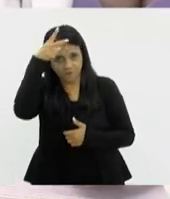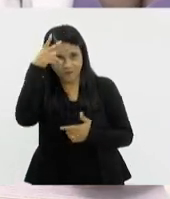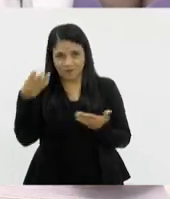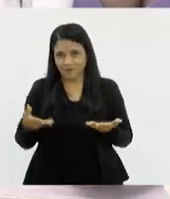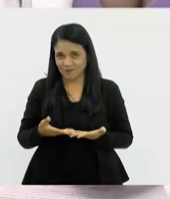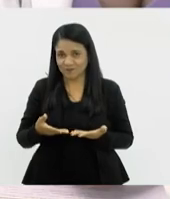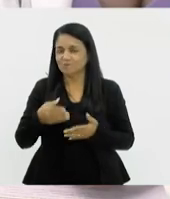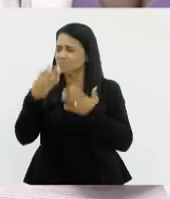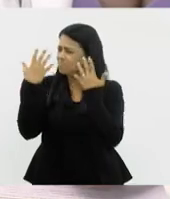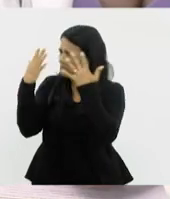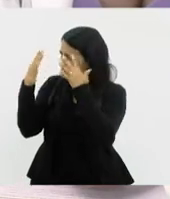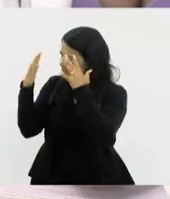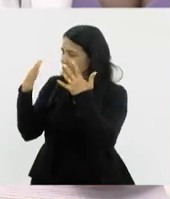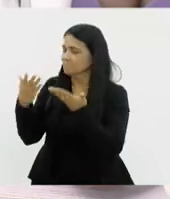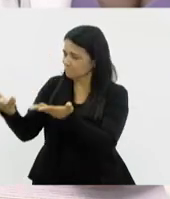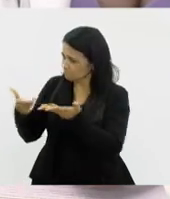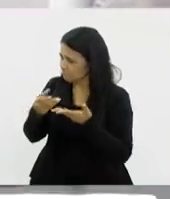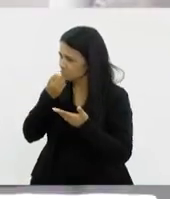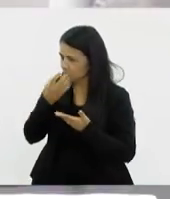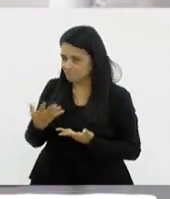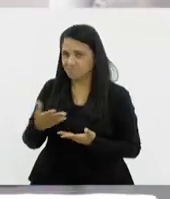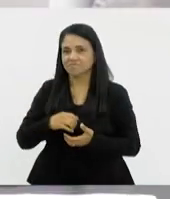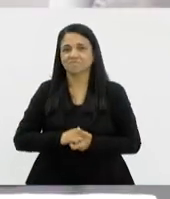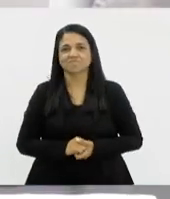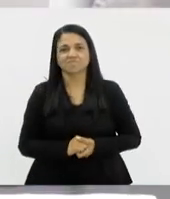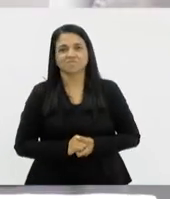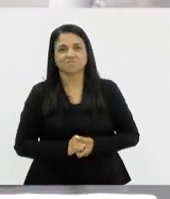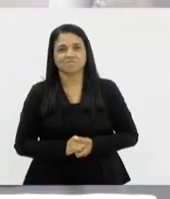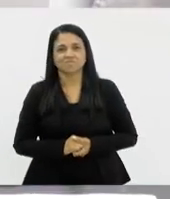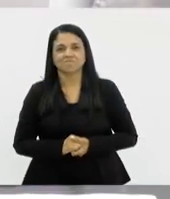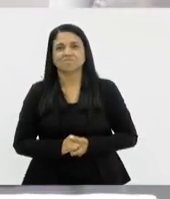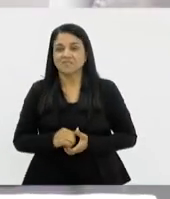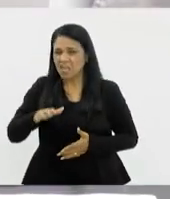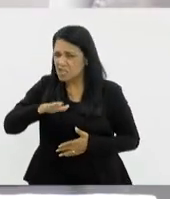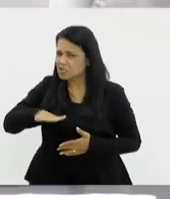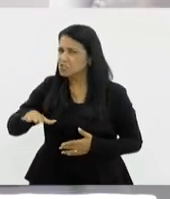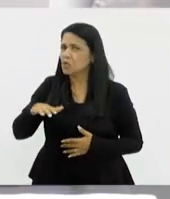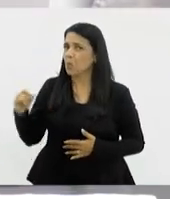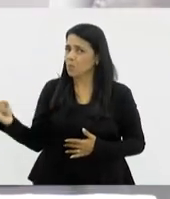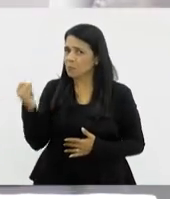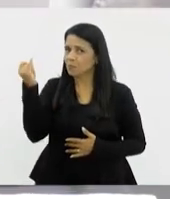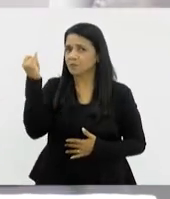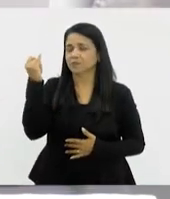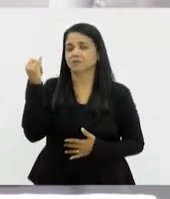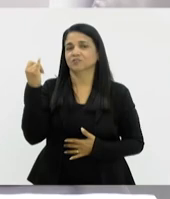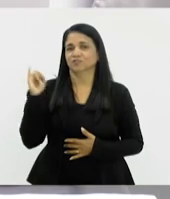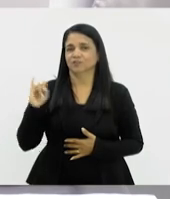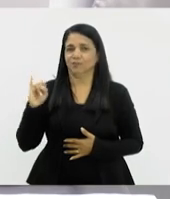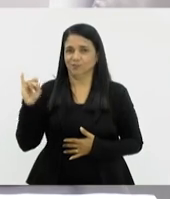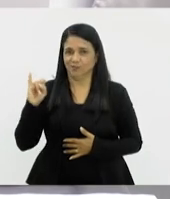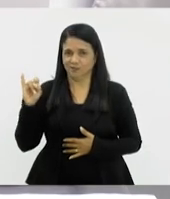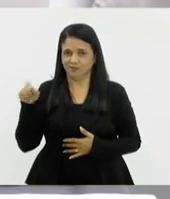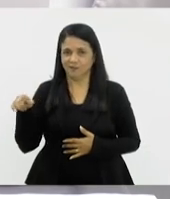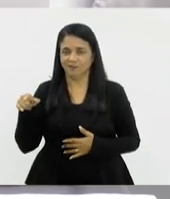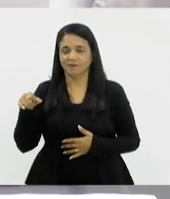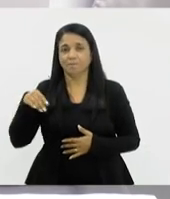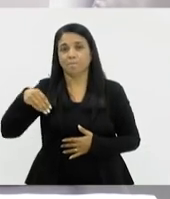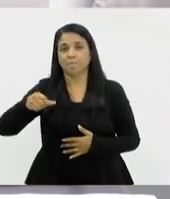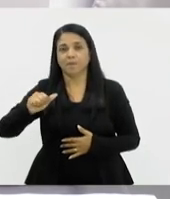bacana, parabéns, prefeita, seja bem-vinda. Região importante para todos nós, região de